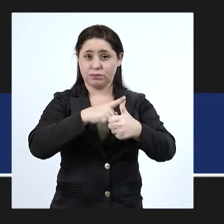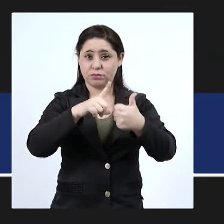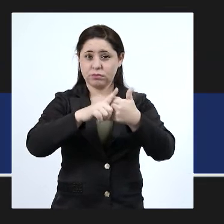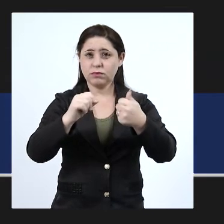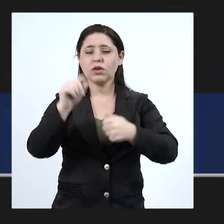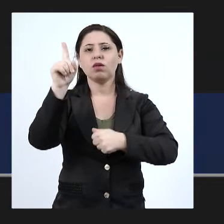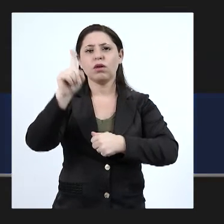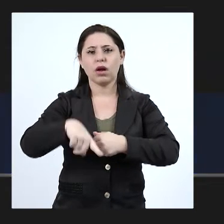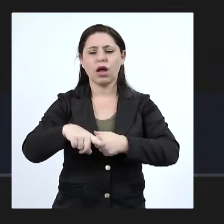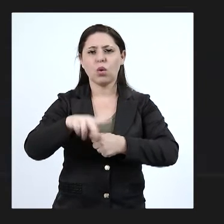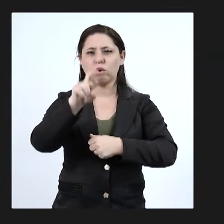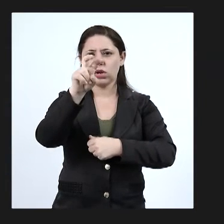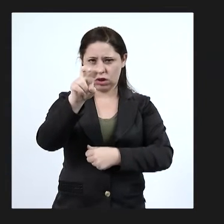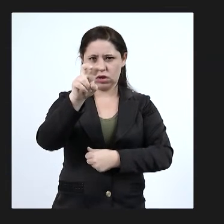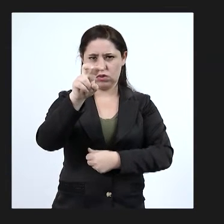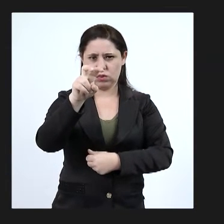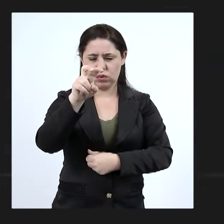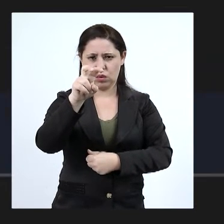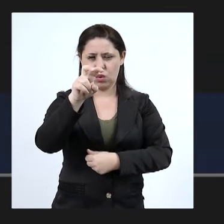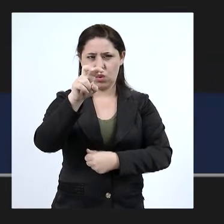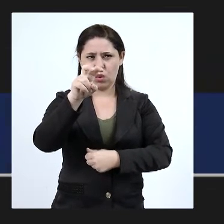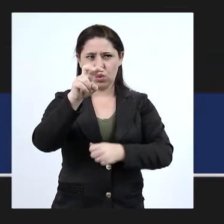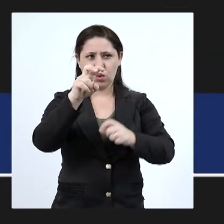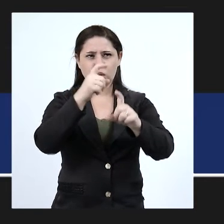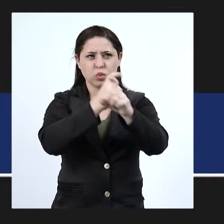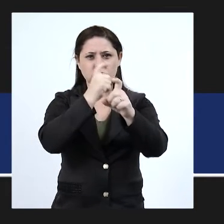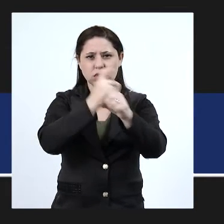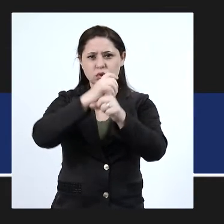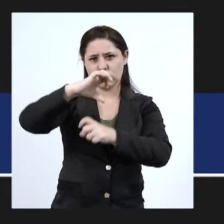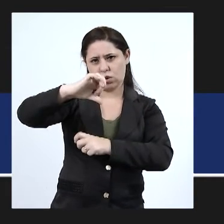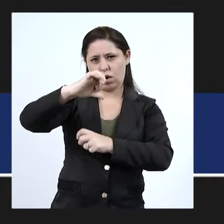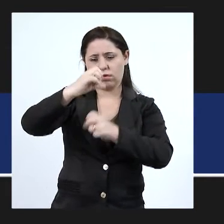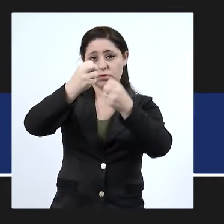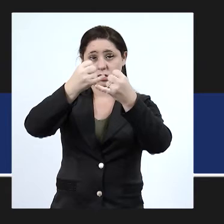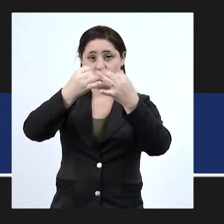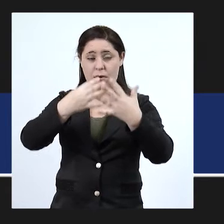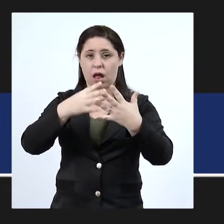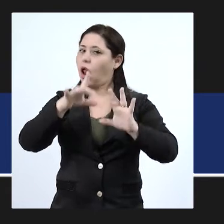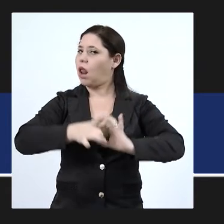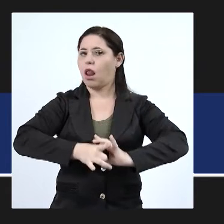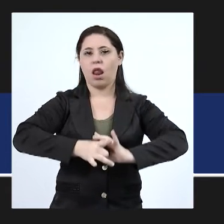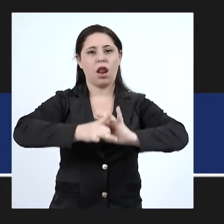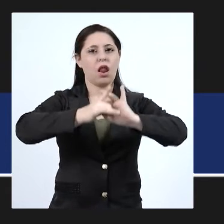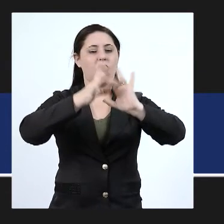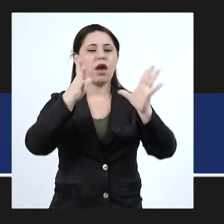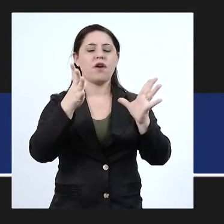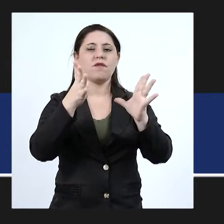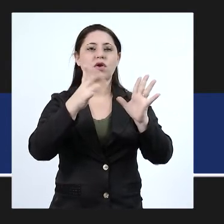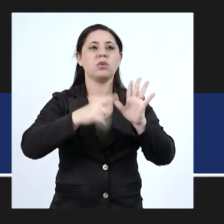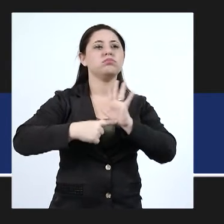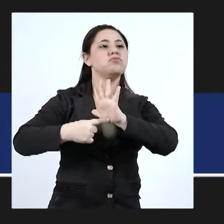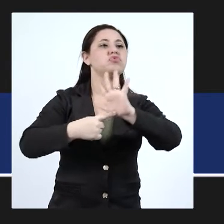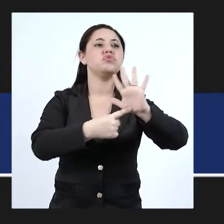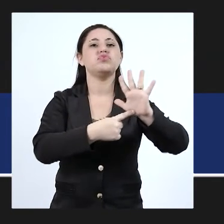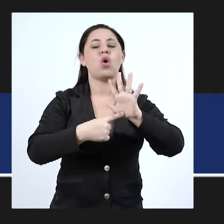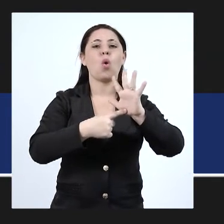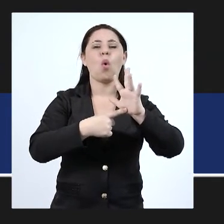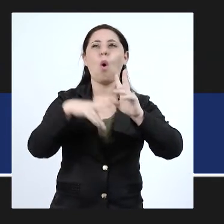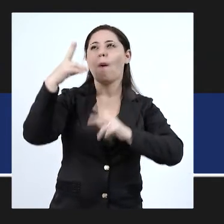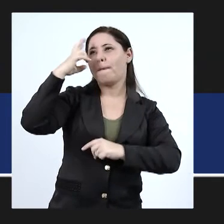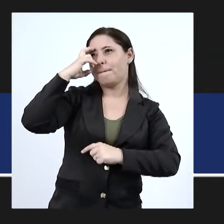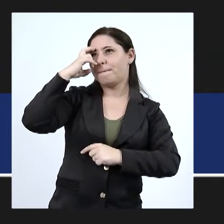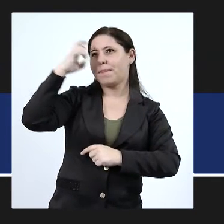O primeiro artigo é o artigo 5º, no inciso 9º, que diz que é livre a expressão